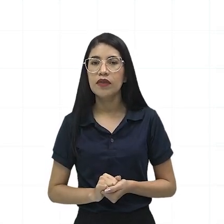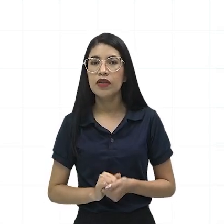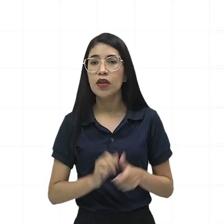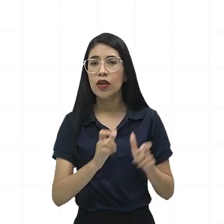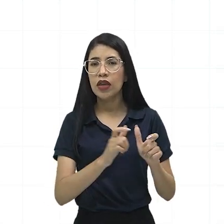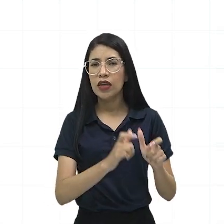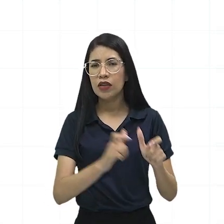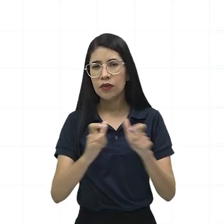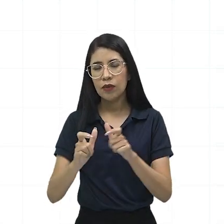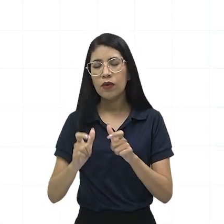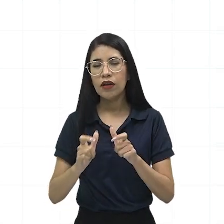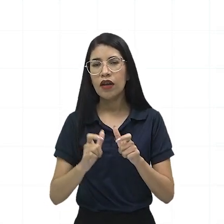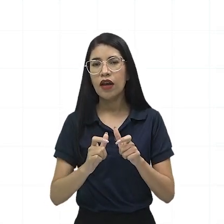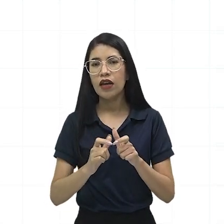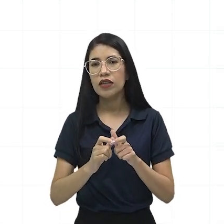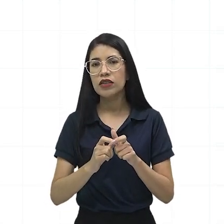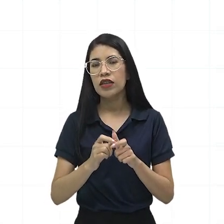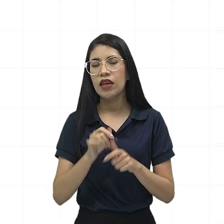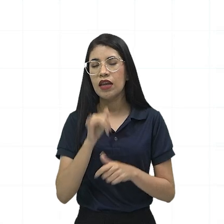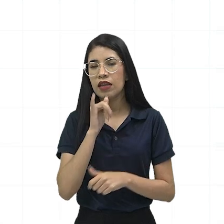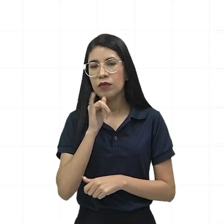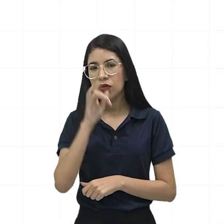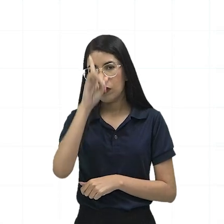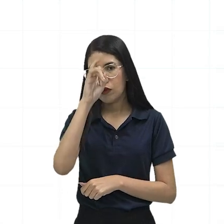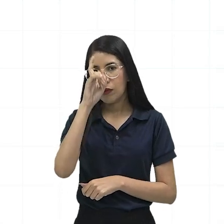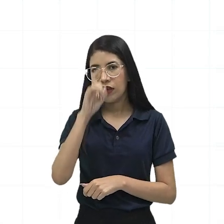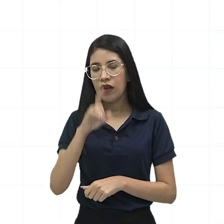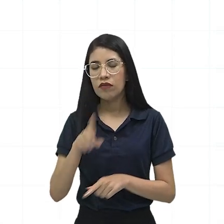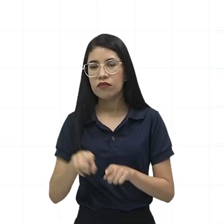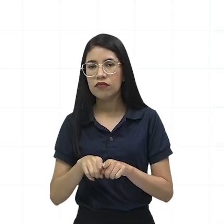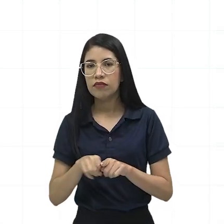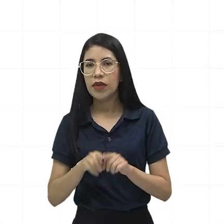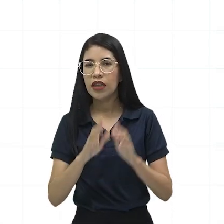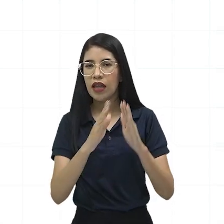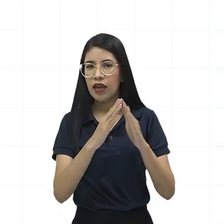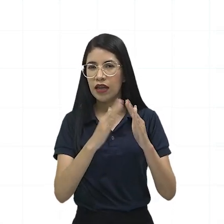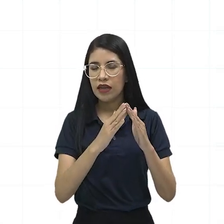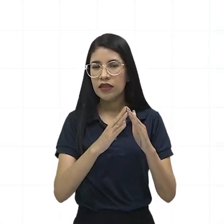locais, instituições de saúde pública, de atendimento à população.